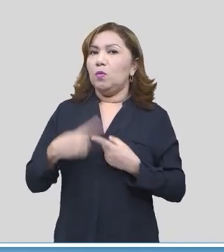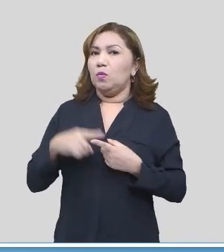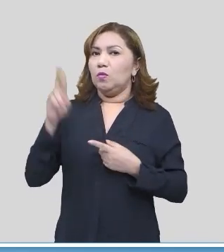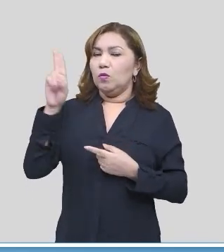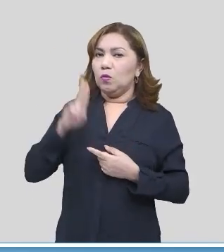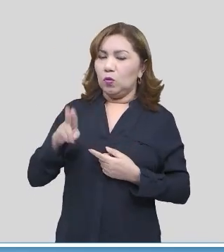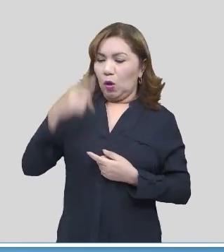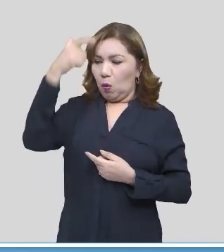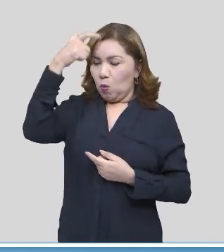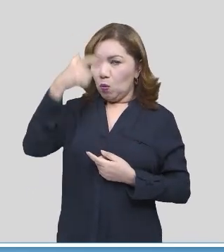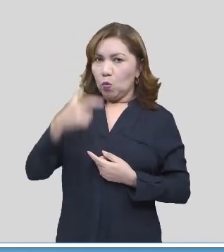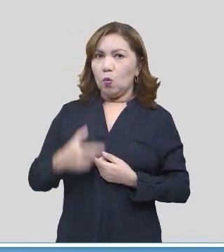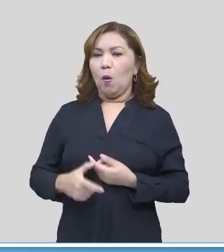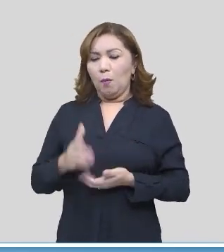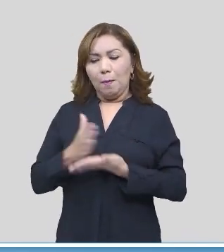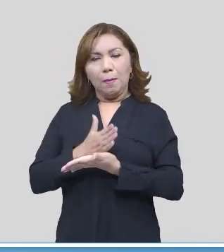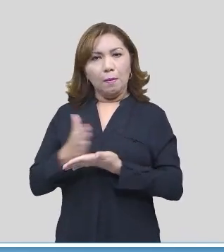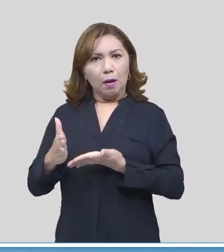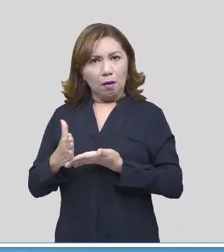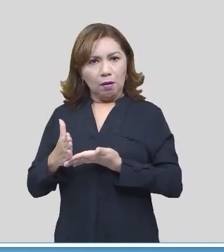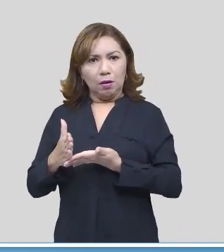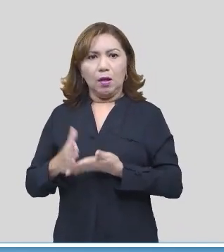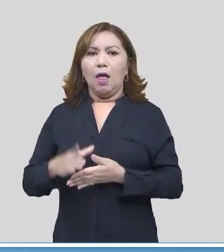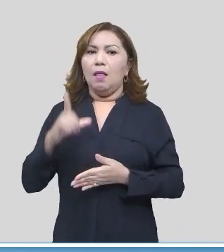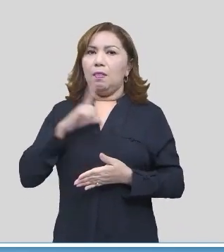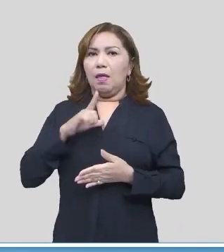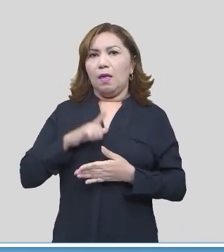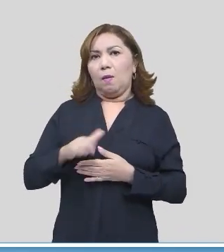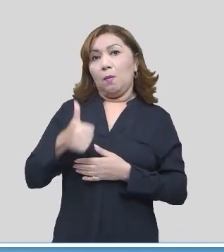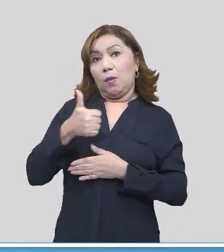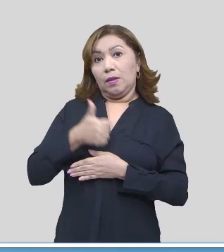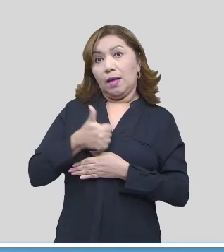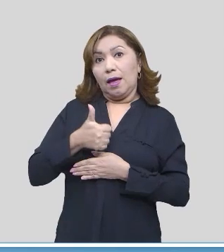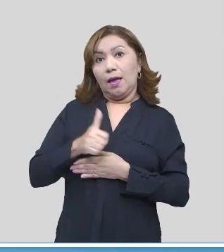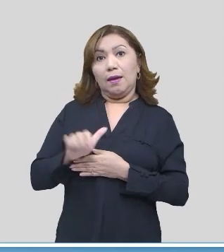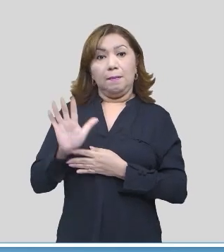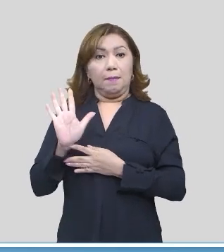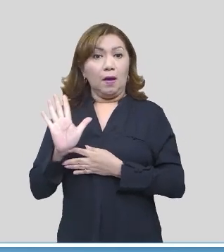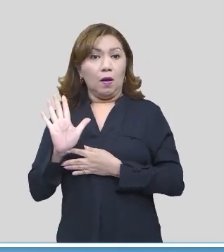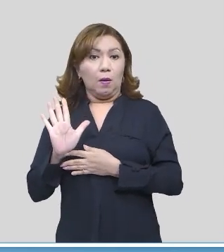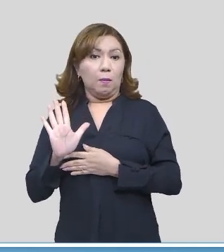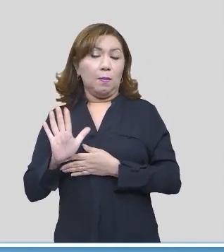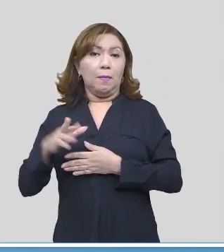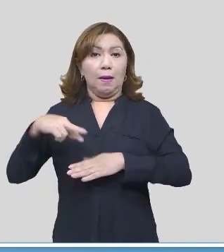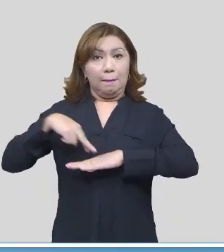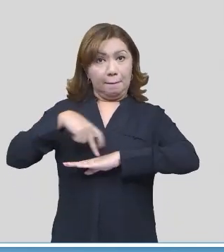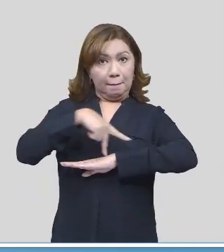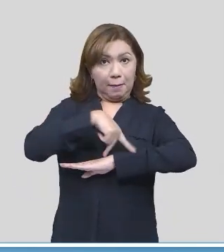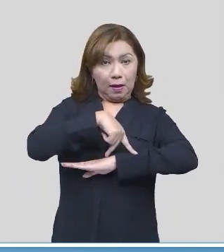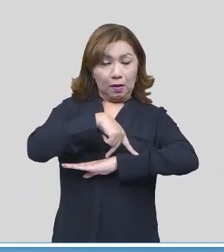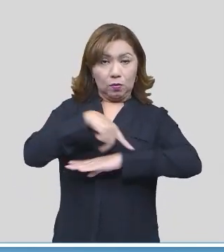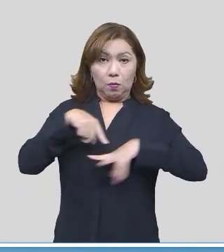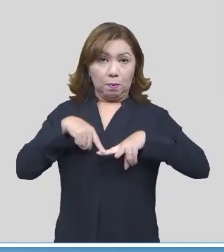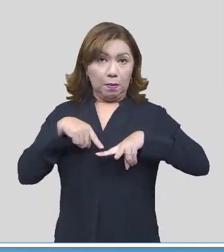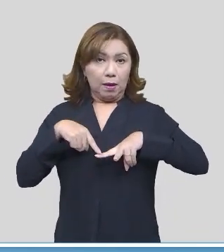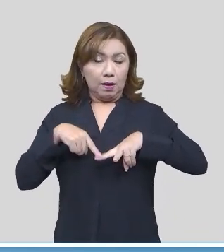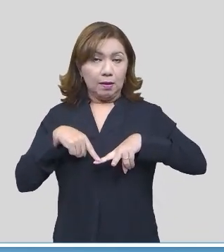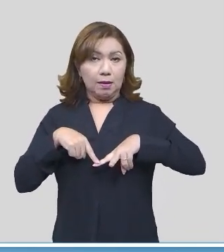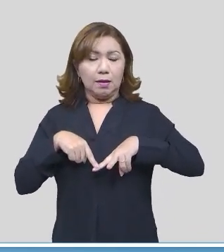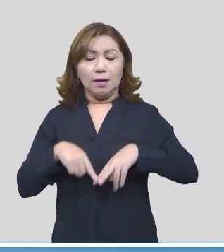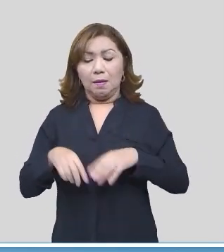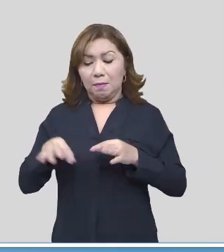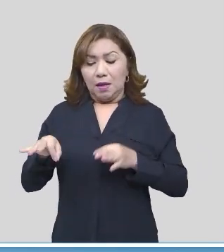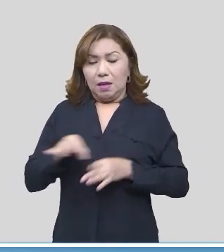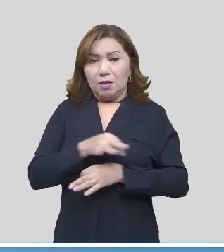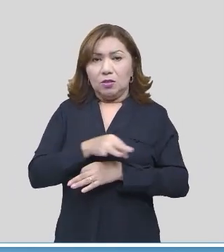Polegada, palmo, passo, o pé. São medidas não